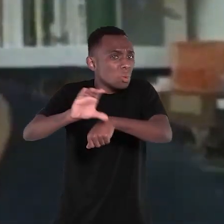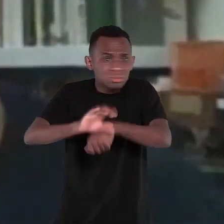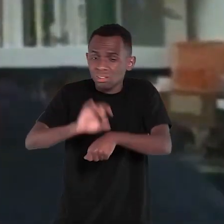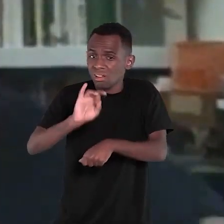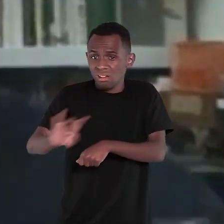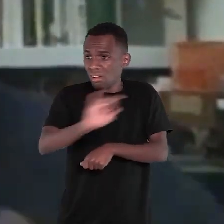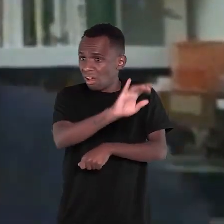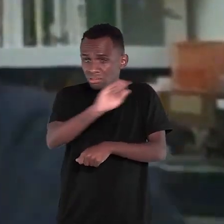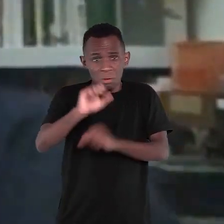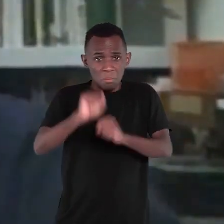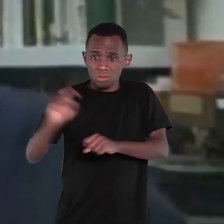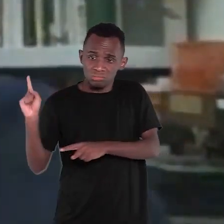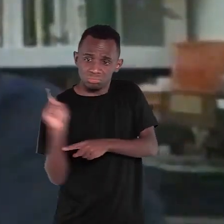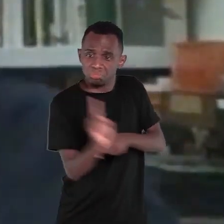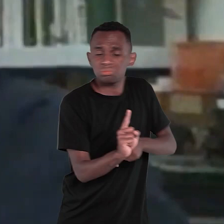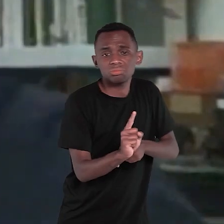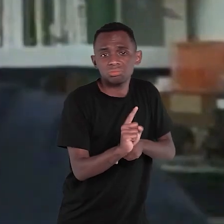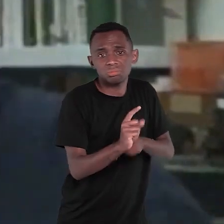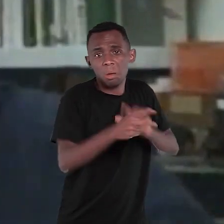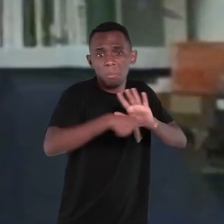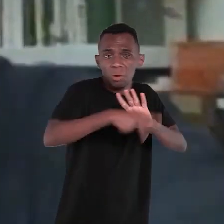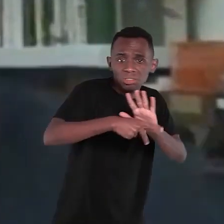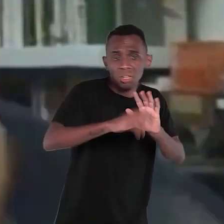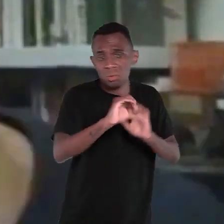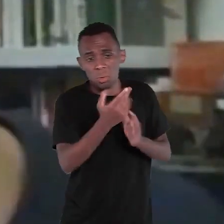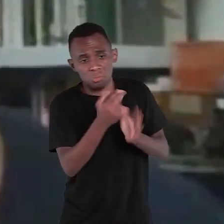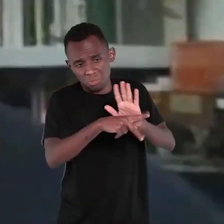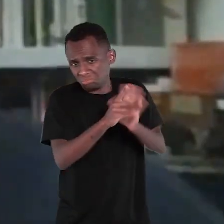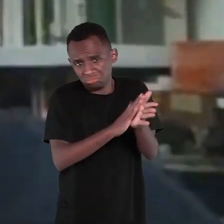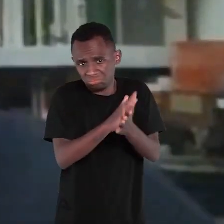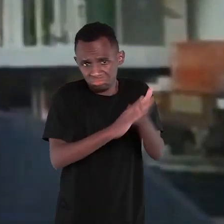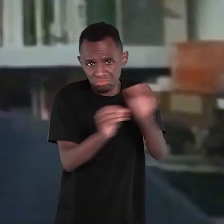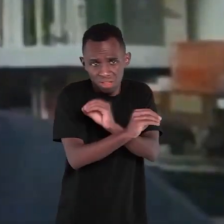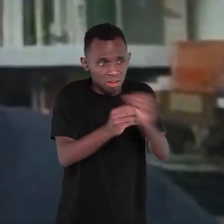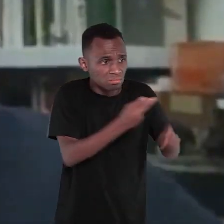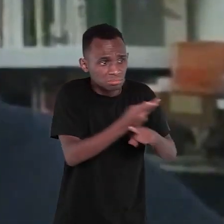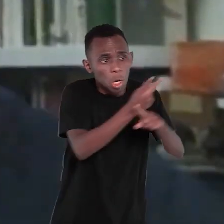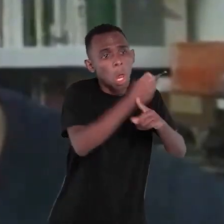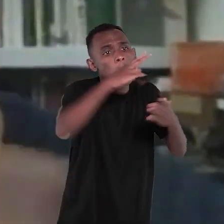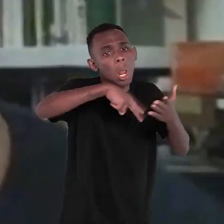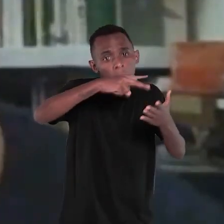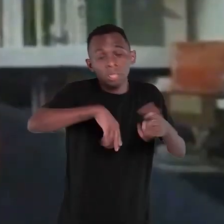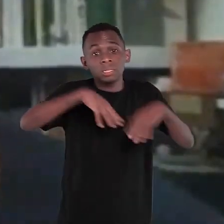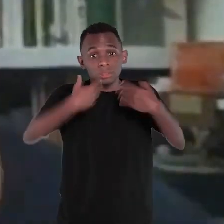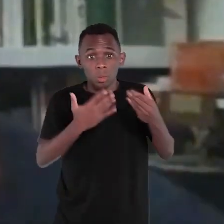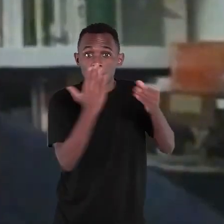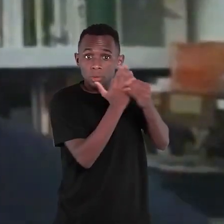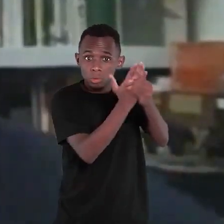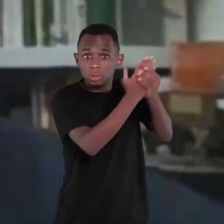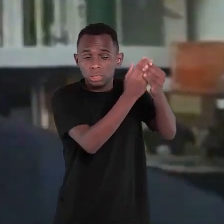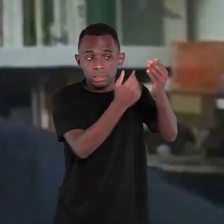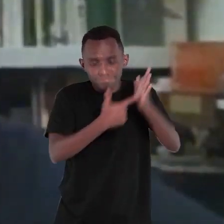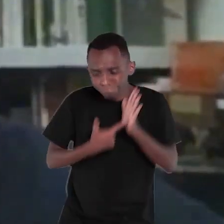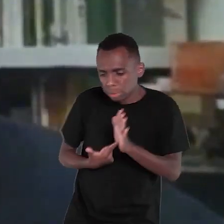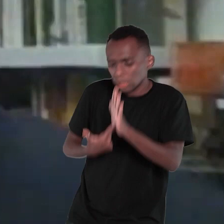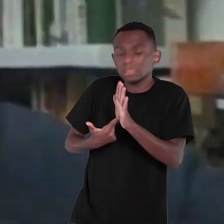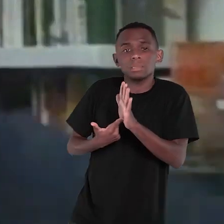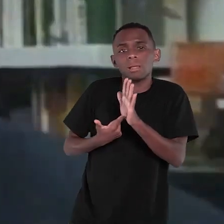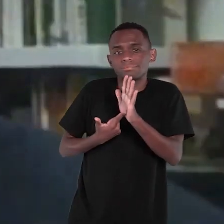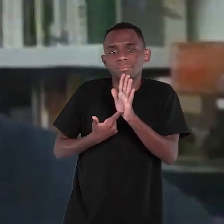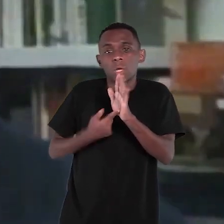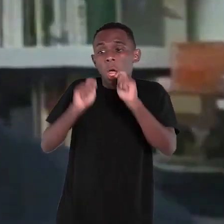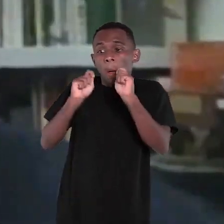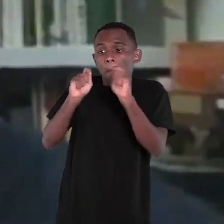é um lugar onde cada um entra com um projeto, ou sem projeto nenhum, né? E a biblioteca tem que ir lá para servir